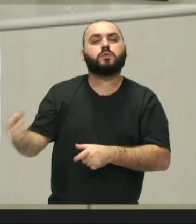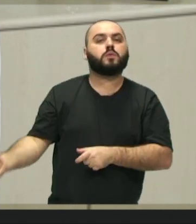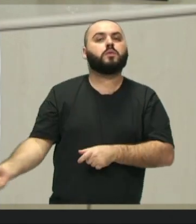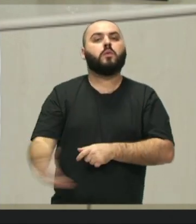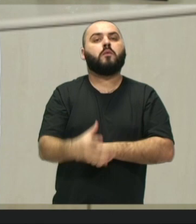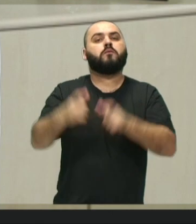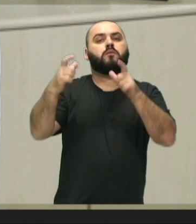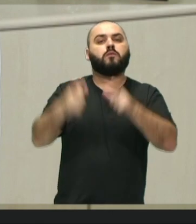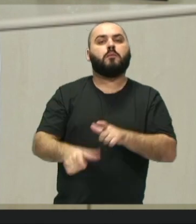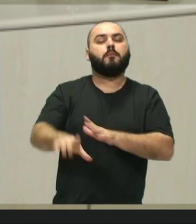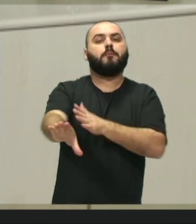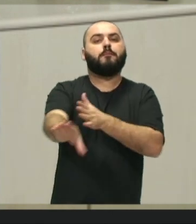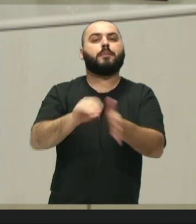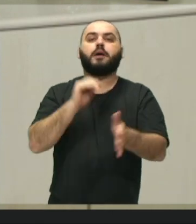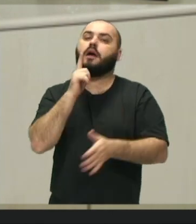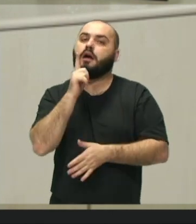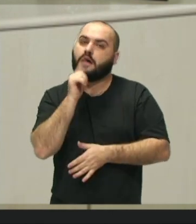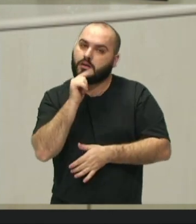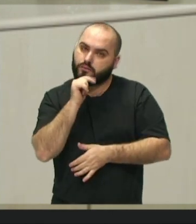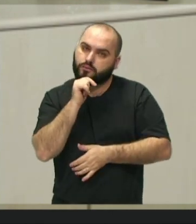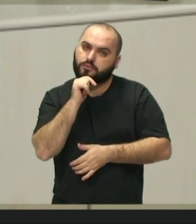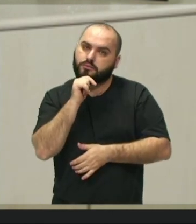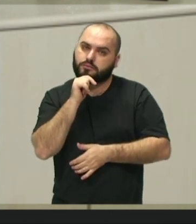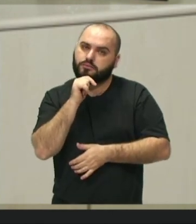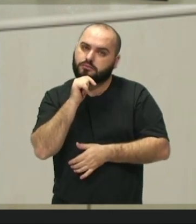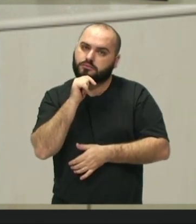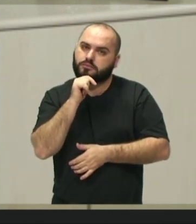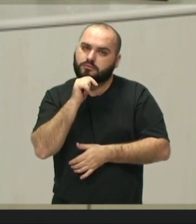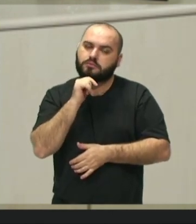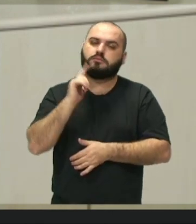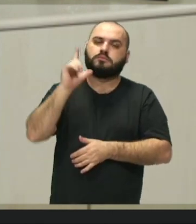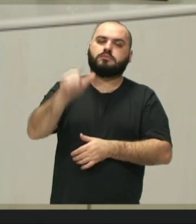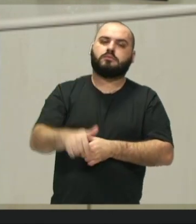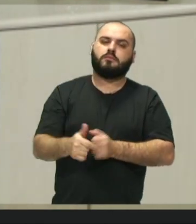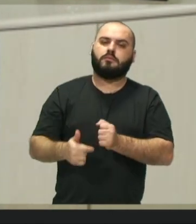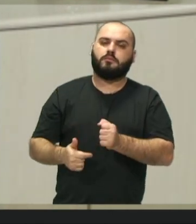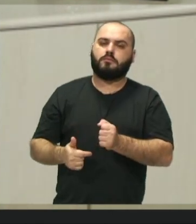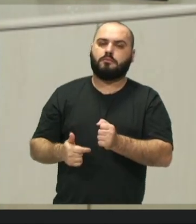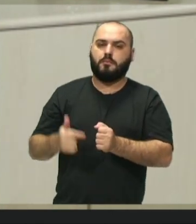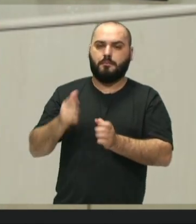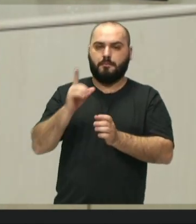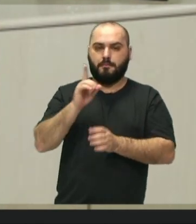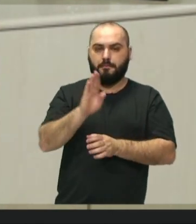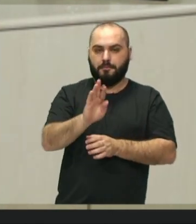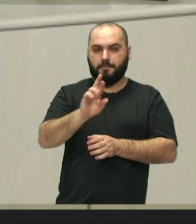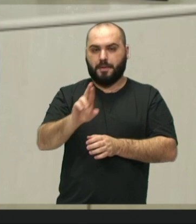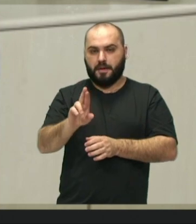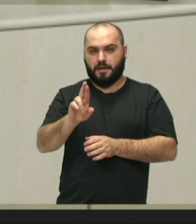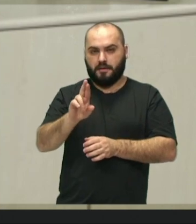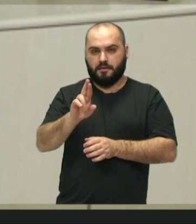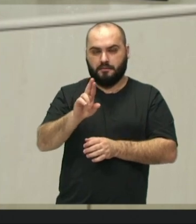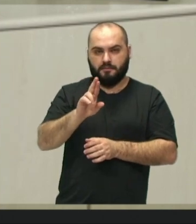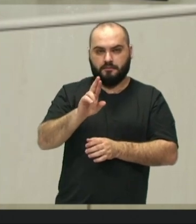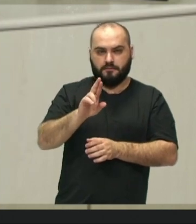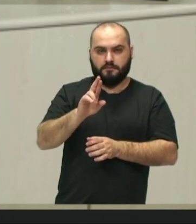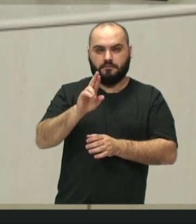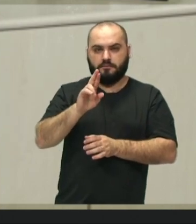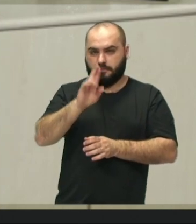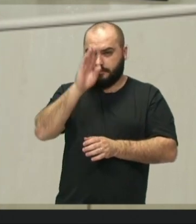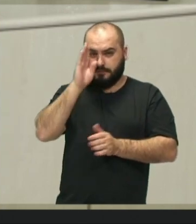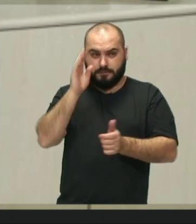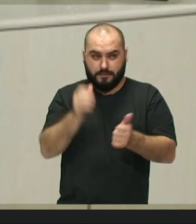de água. Essa estação de tratamento, ela serviria para atender, basicamente, da BR-101 para oeste, em direção a Brusque.